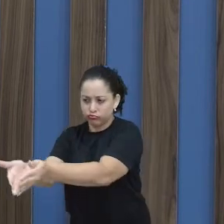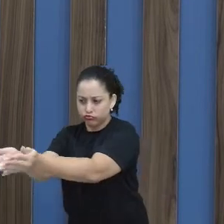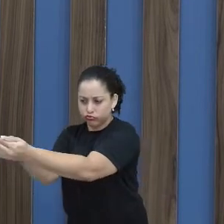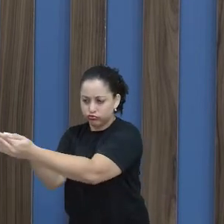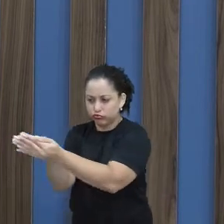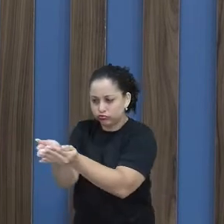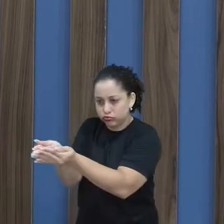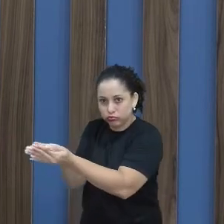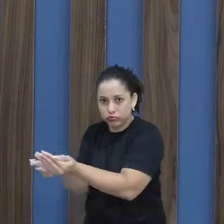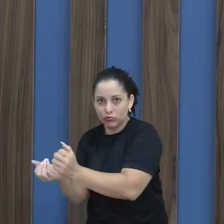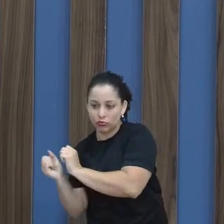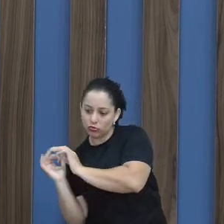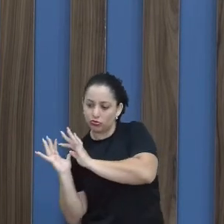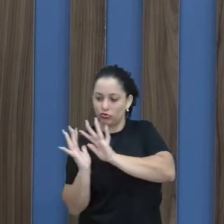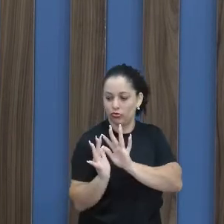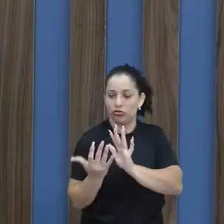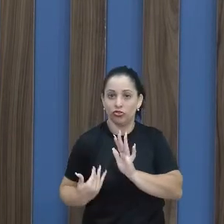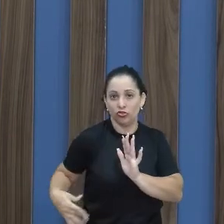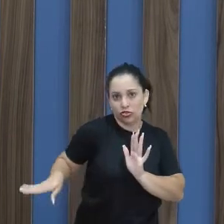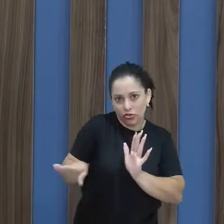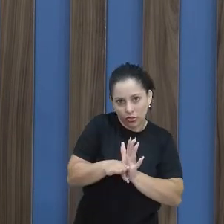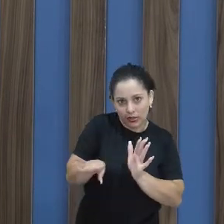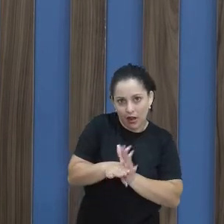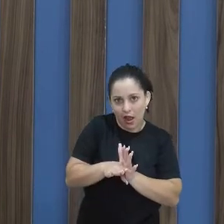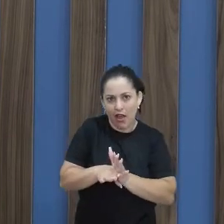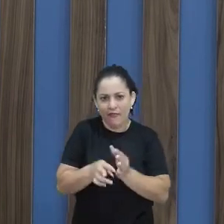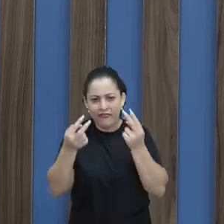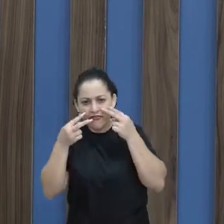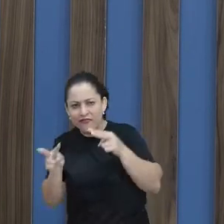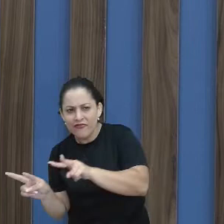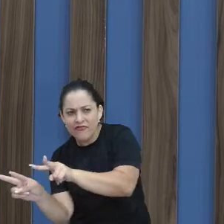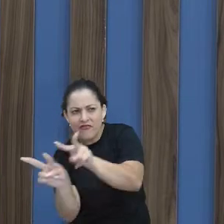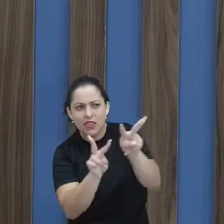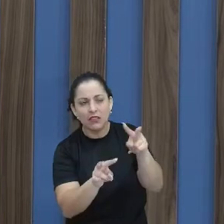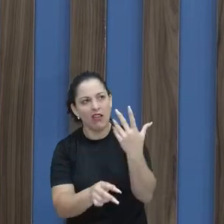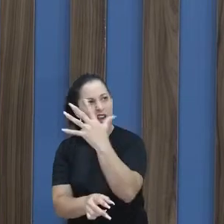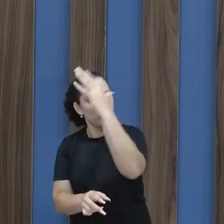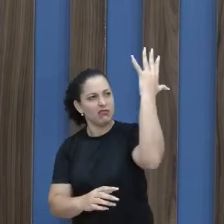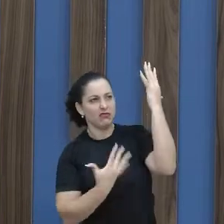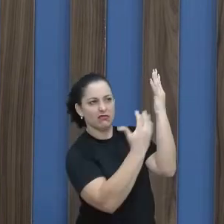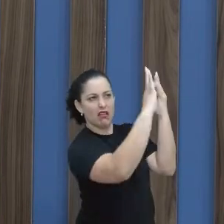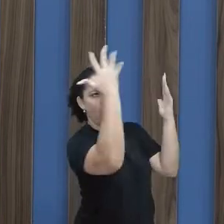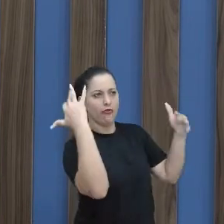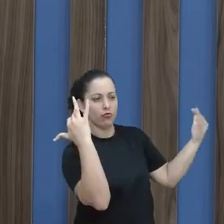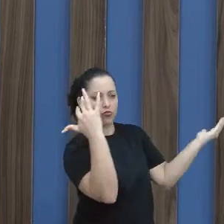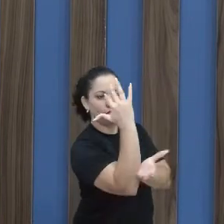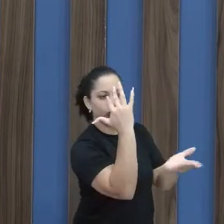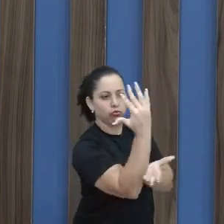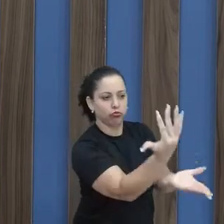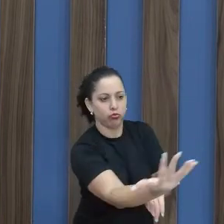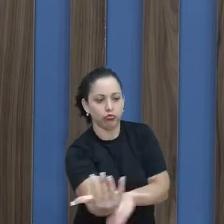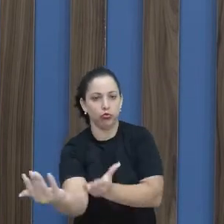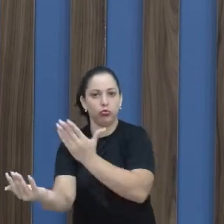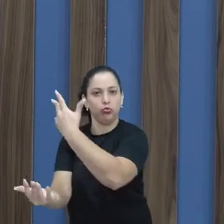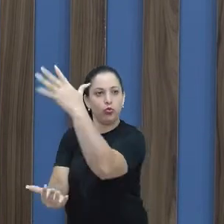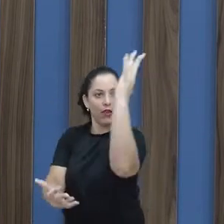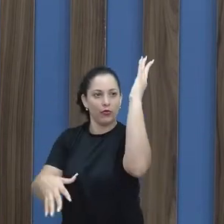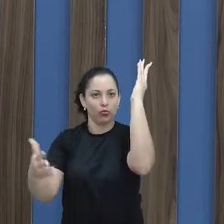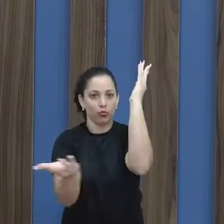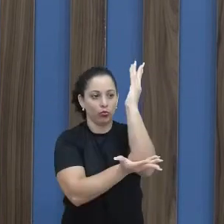ter explorado, né, a questão ali do desmatamento já começa desde esse período, né, da exploração